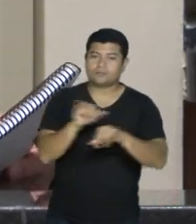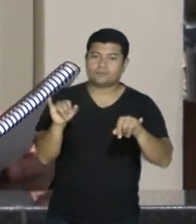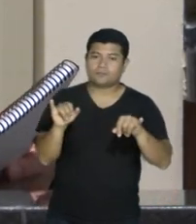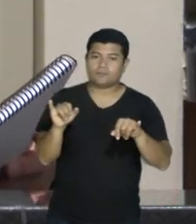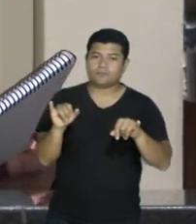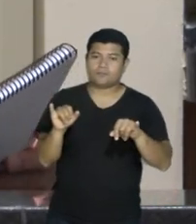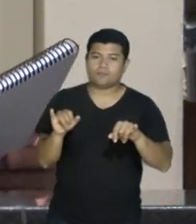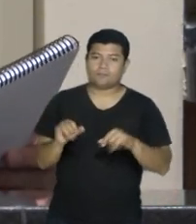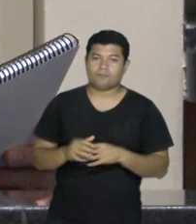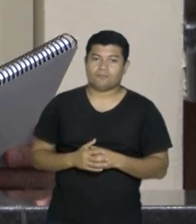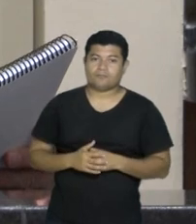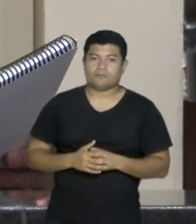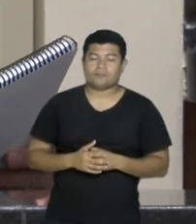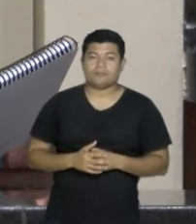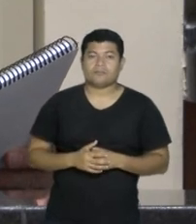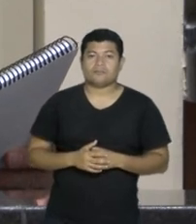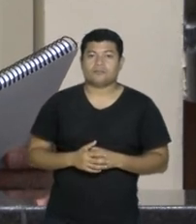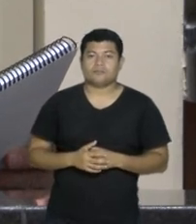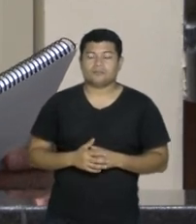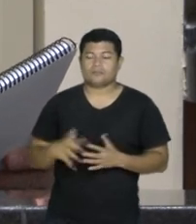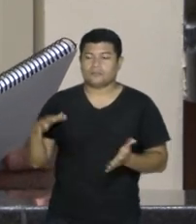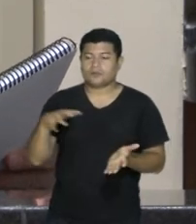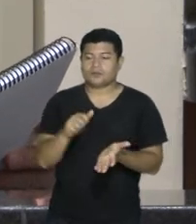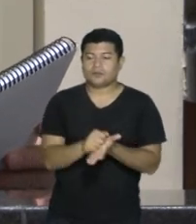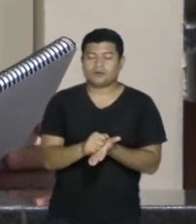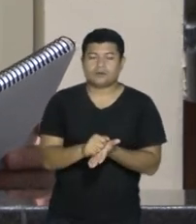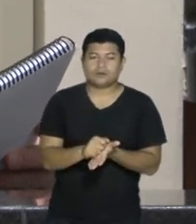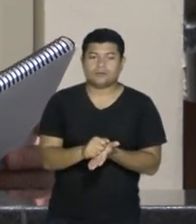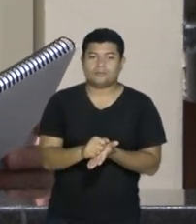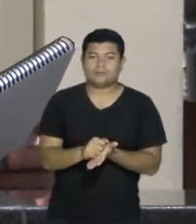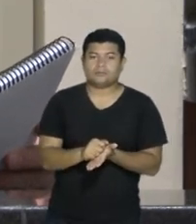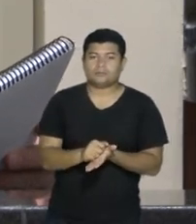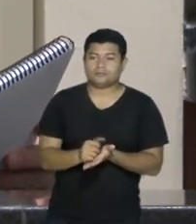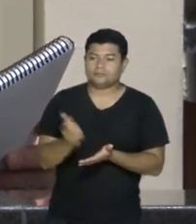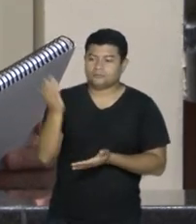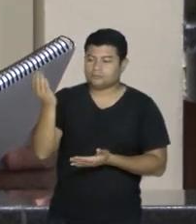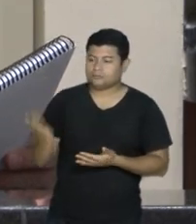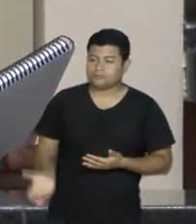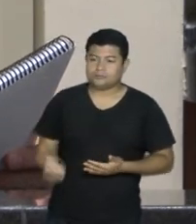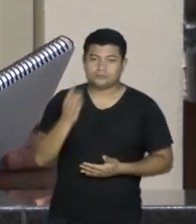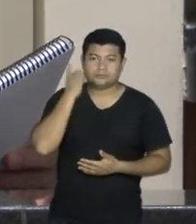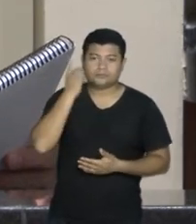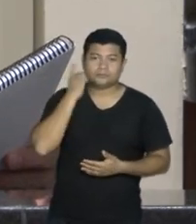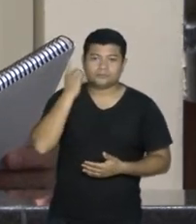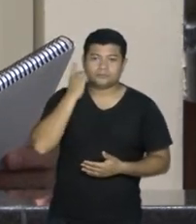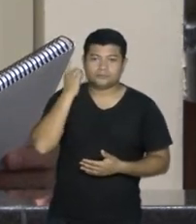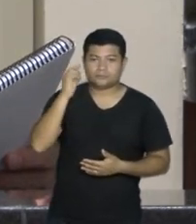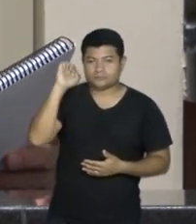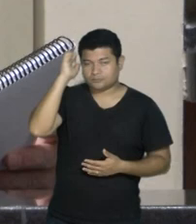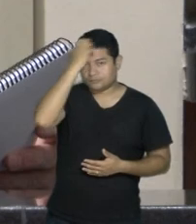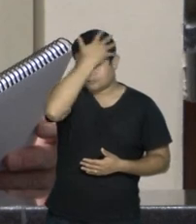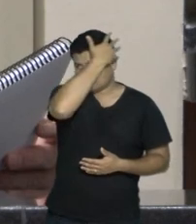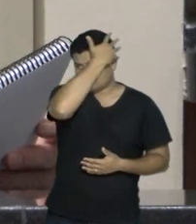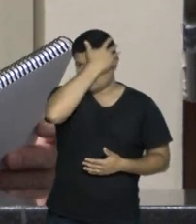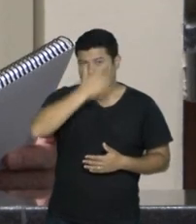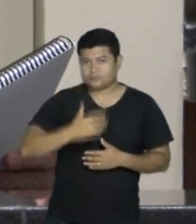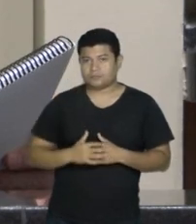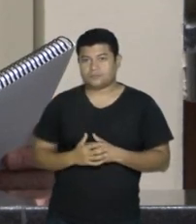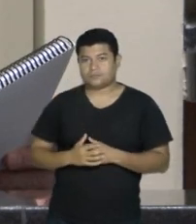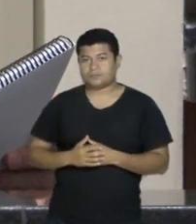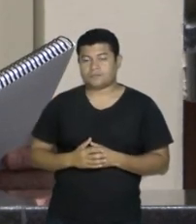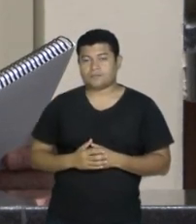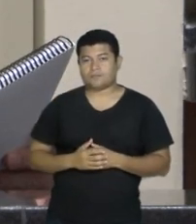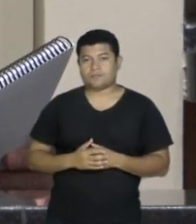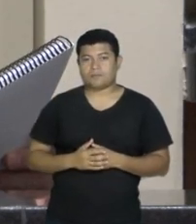comunicações próximo Ora por escrito Deputado Emerson Stein vossa